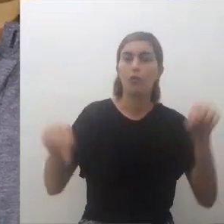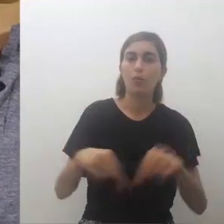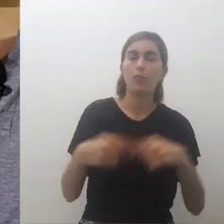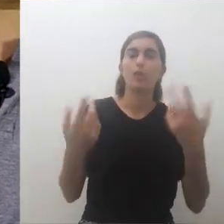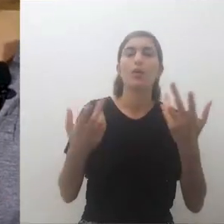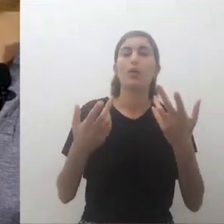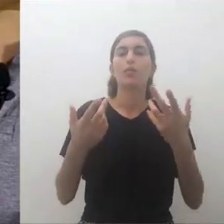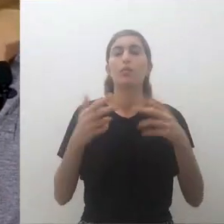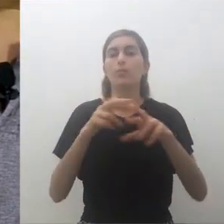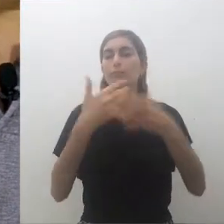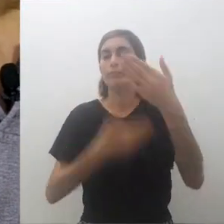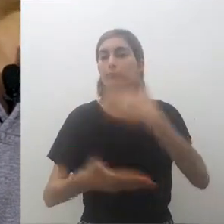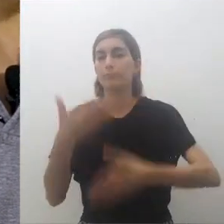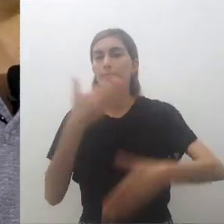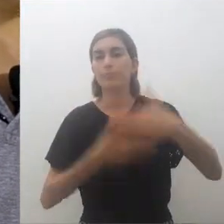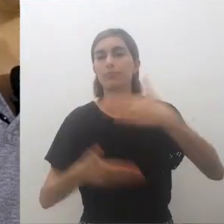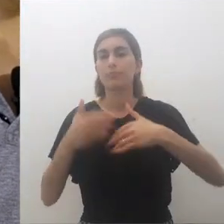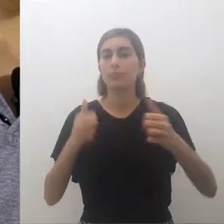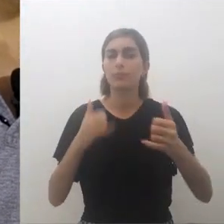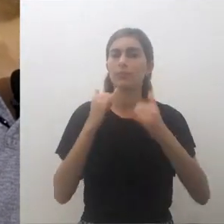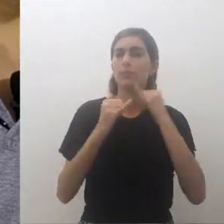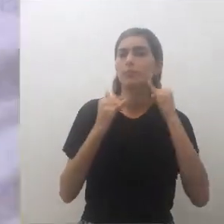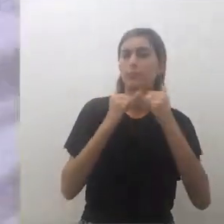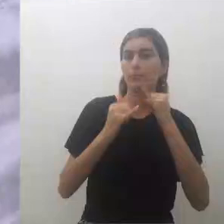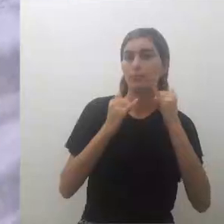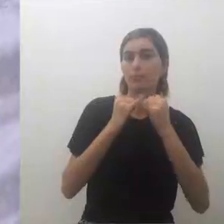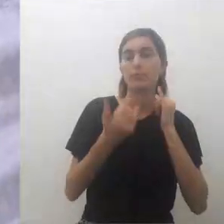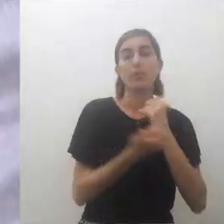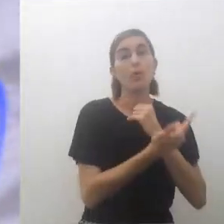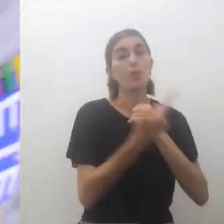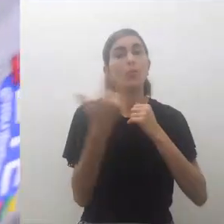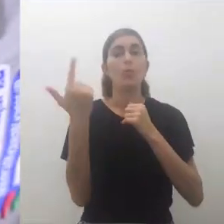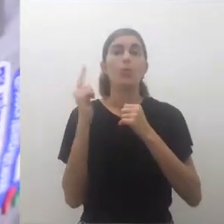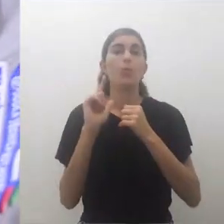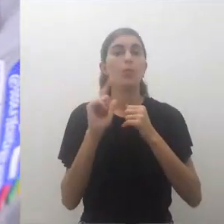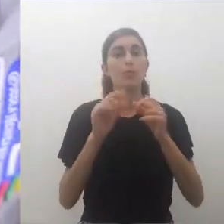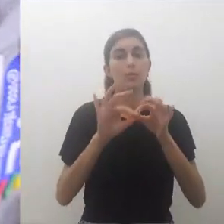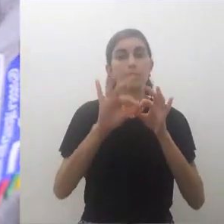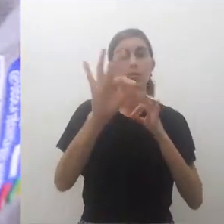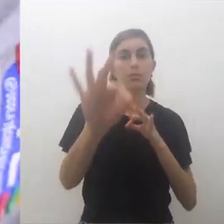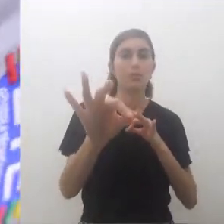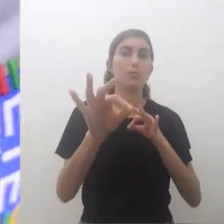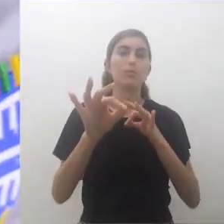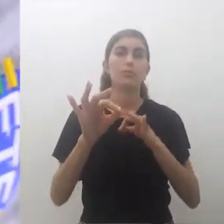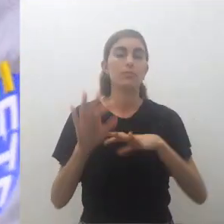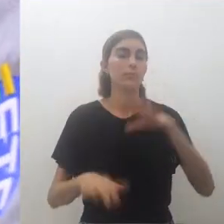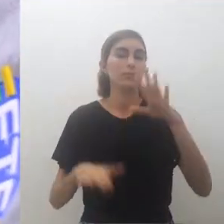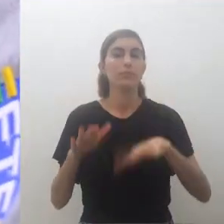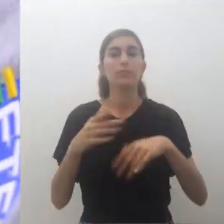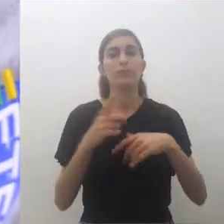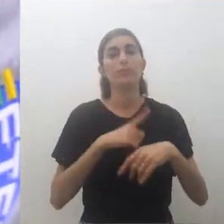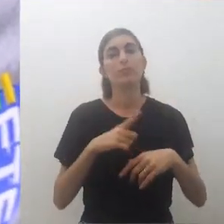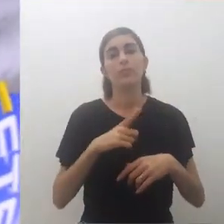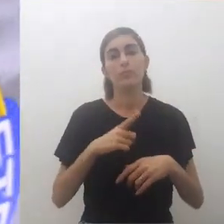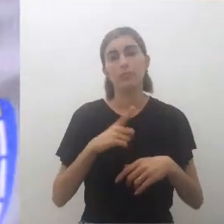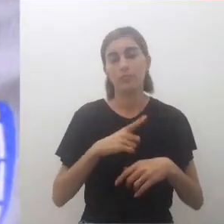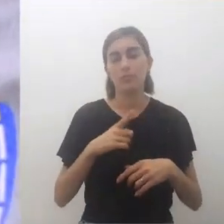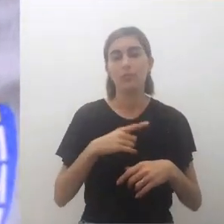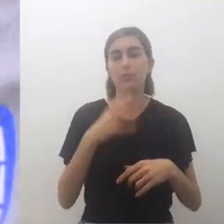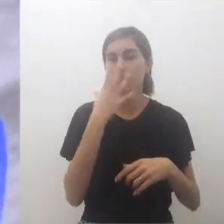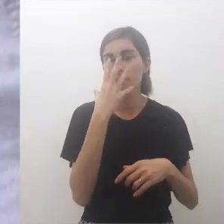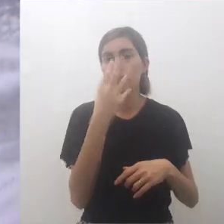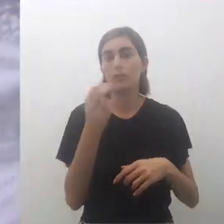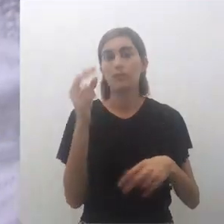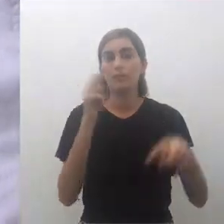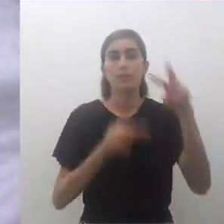da relação até de proximidade ou de distância, que ele vai ter mais atração